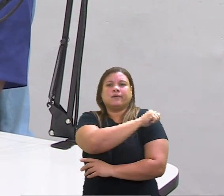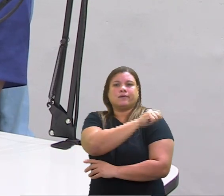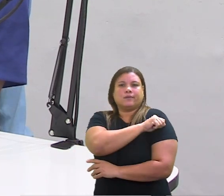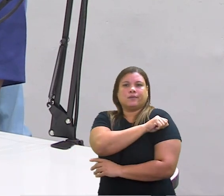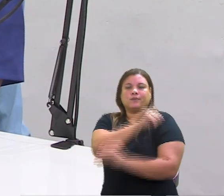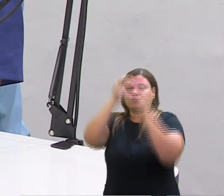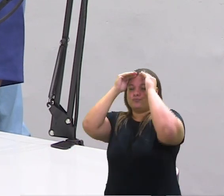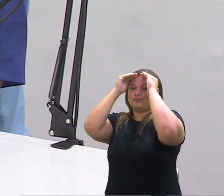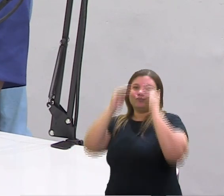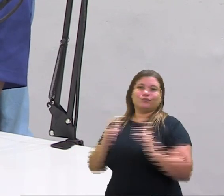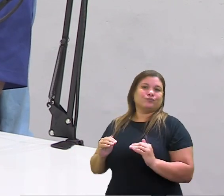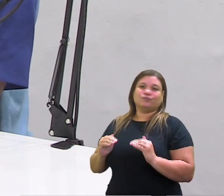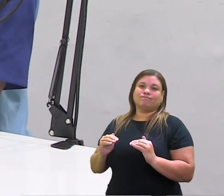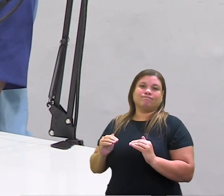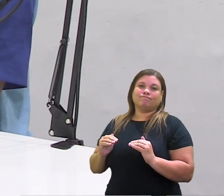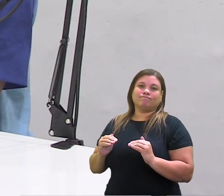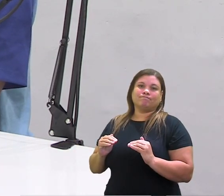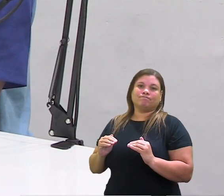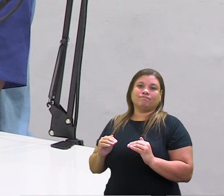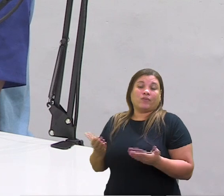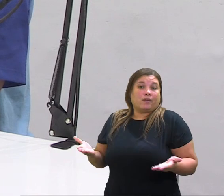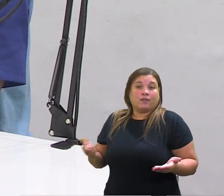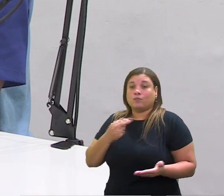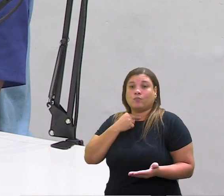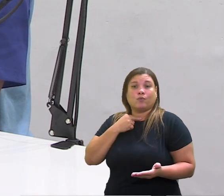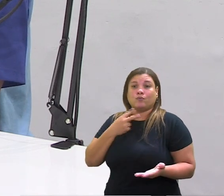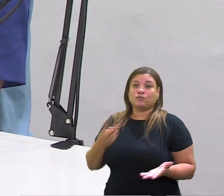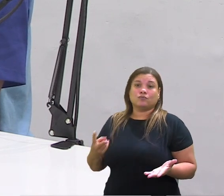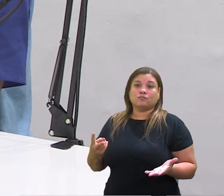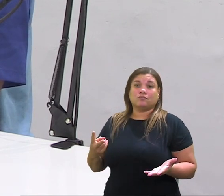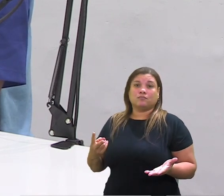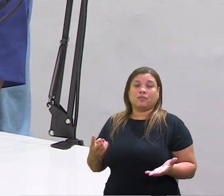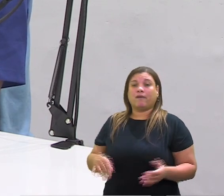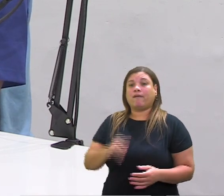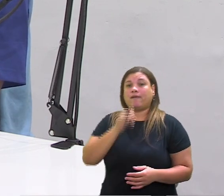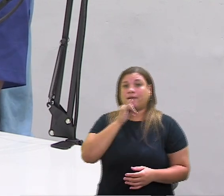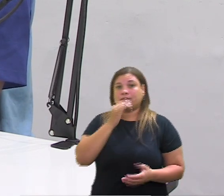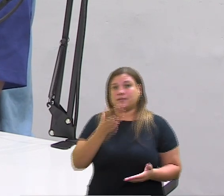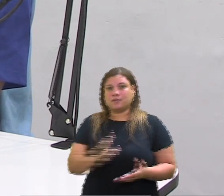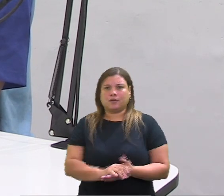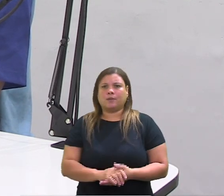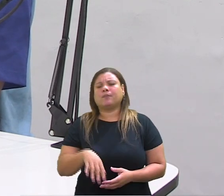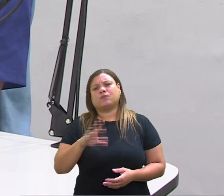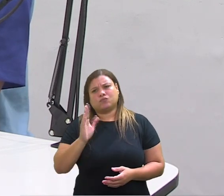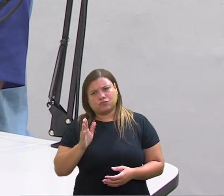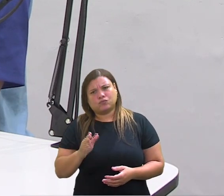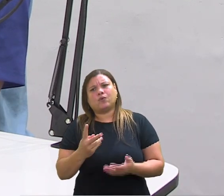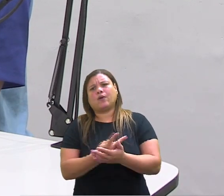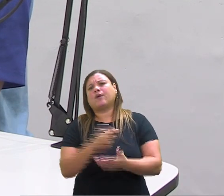tava dormindo no meio da minha aula, o professor me acordou reclamando comigo, com o diretor do meu lado,